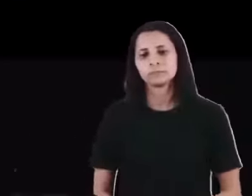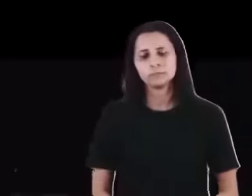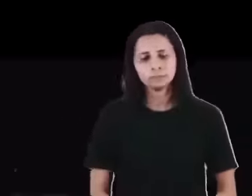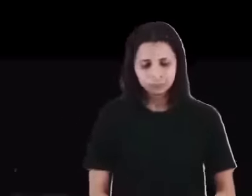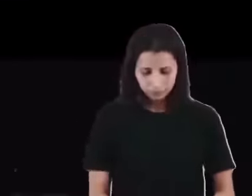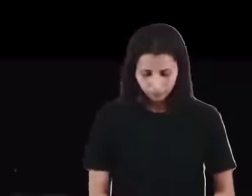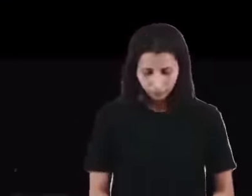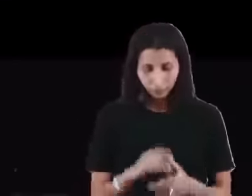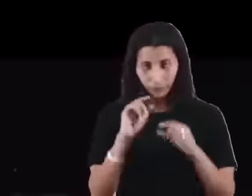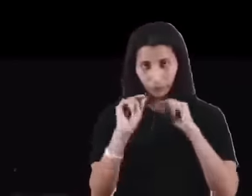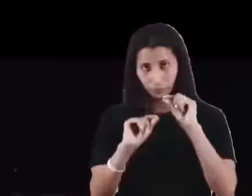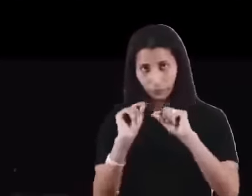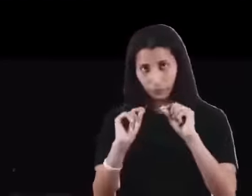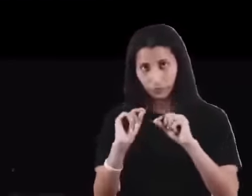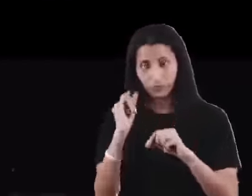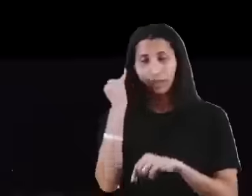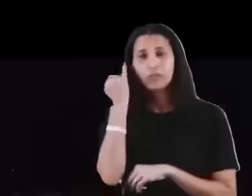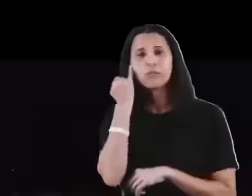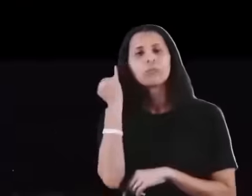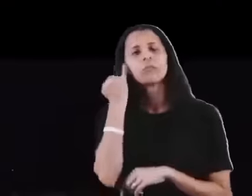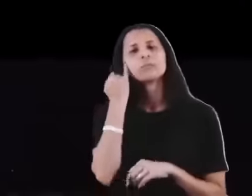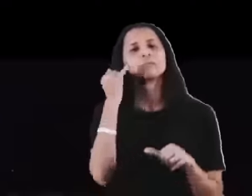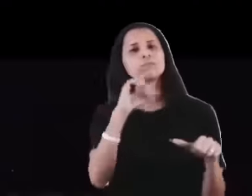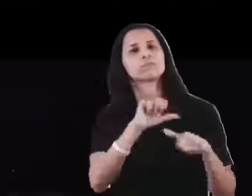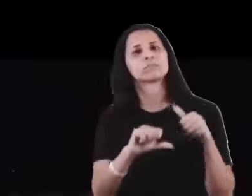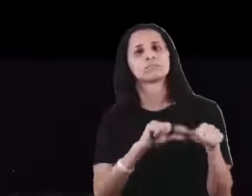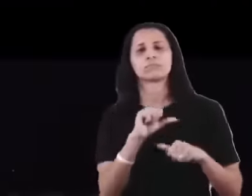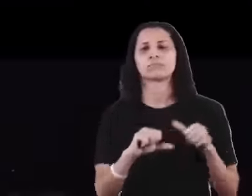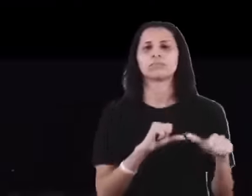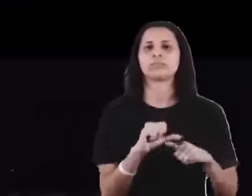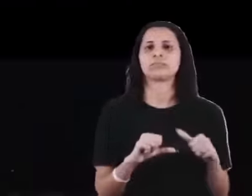e o que foi que Israel se tornou